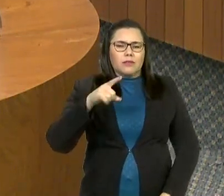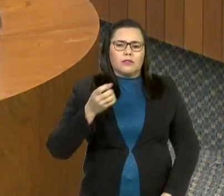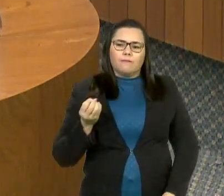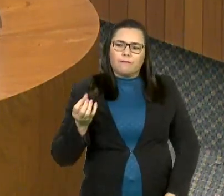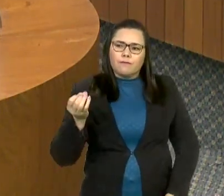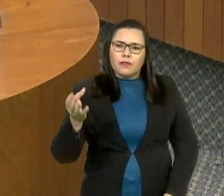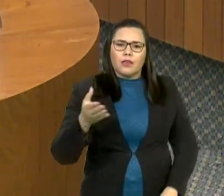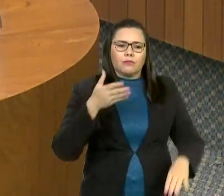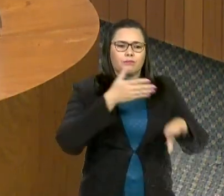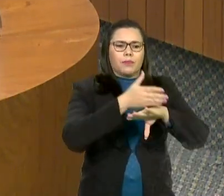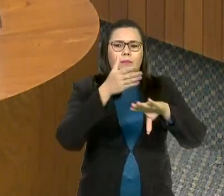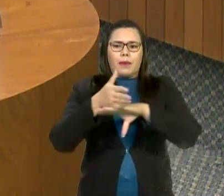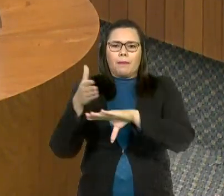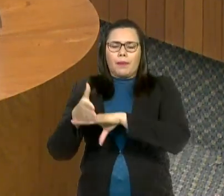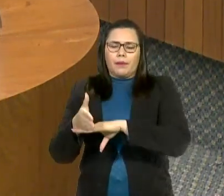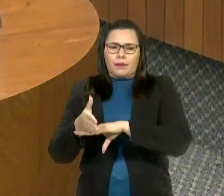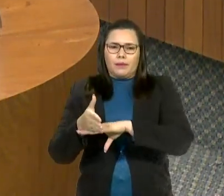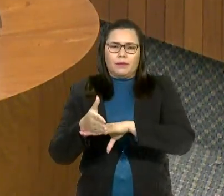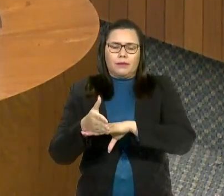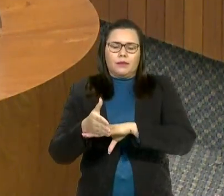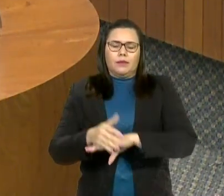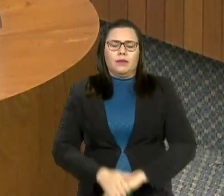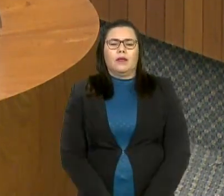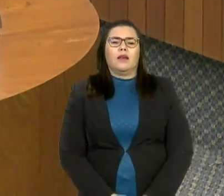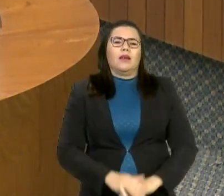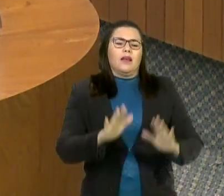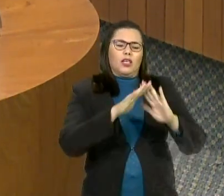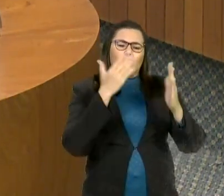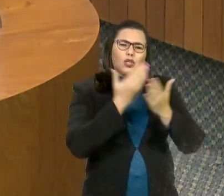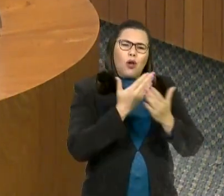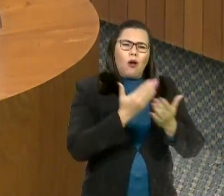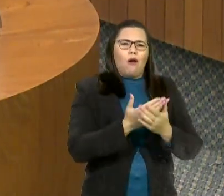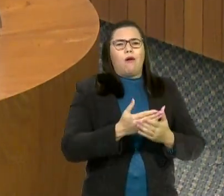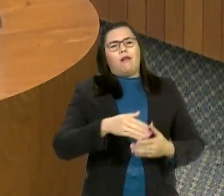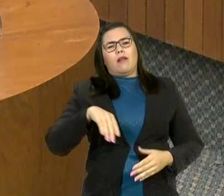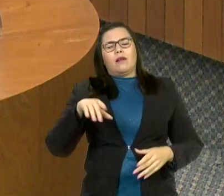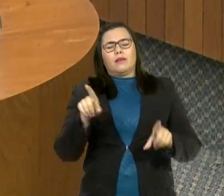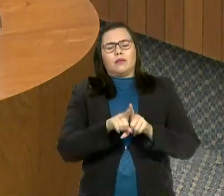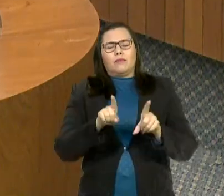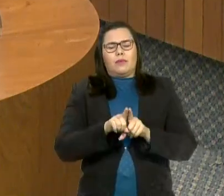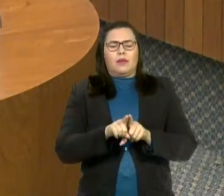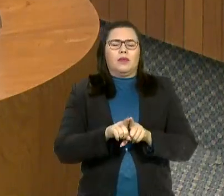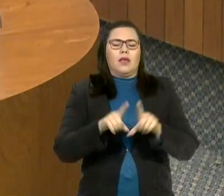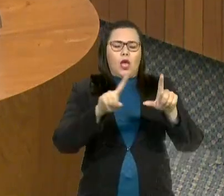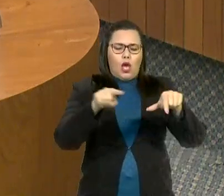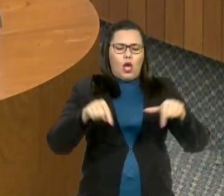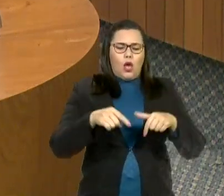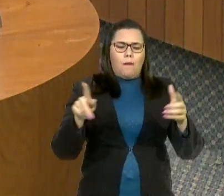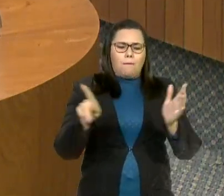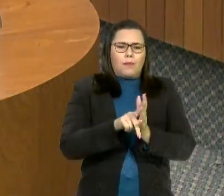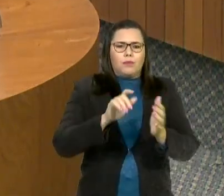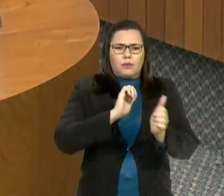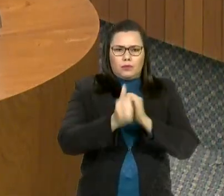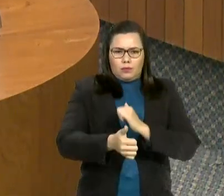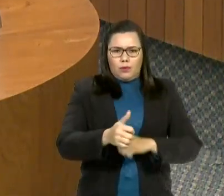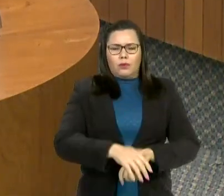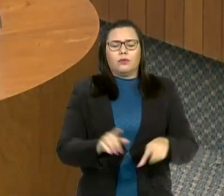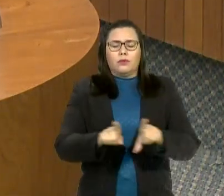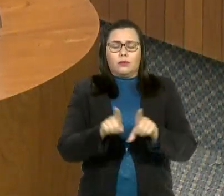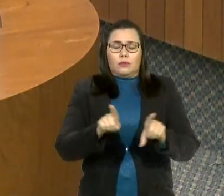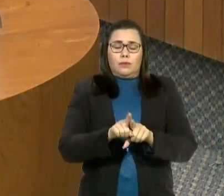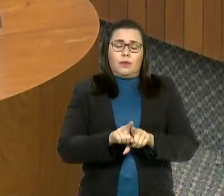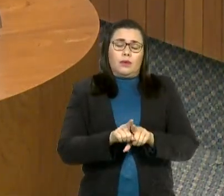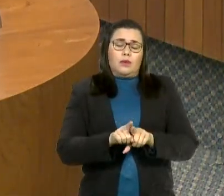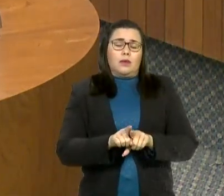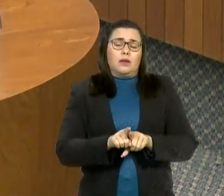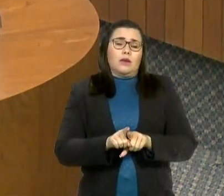estão paralisadas há muito tempo, são creches, são escolas, são quadras esportivas, e que essas obras estão paralisadas. E